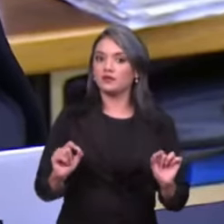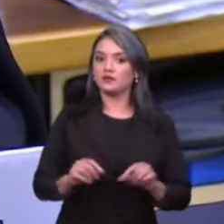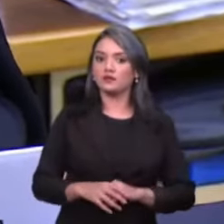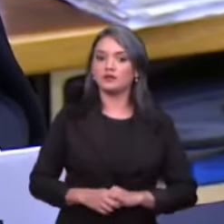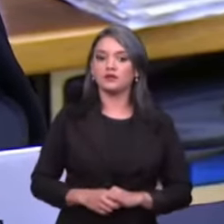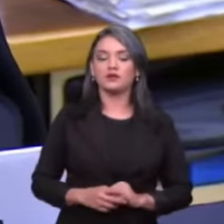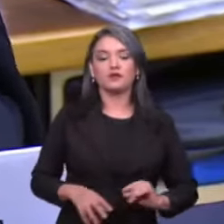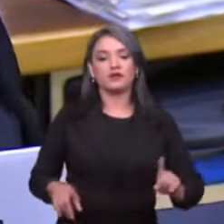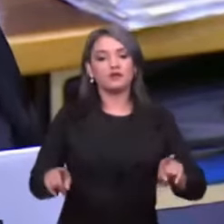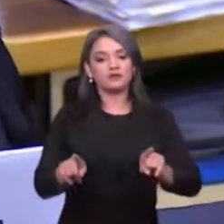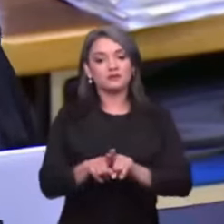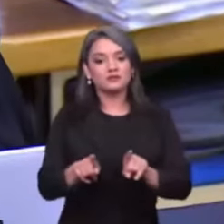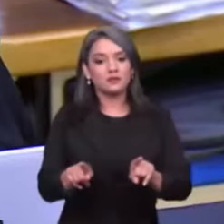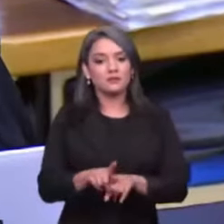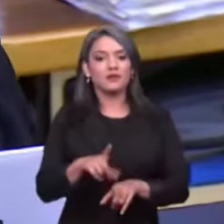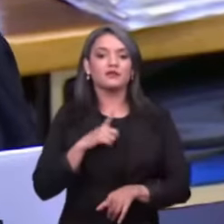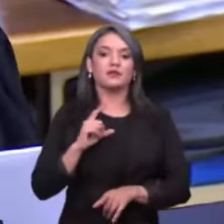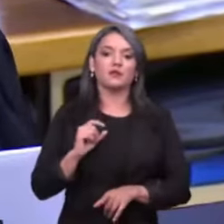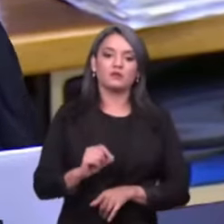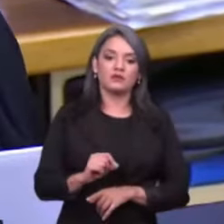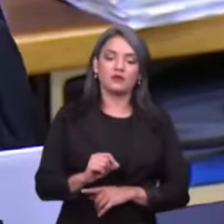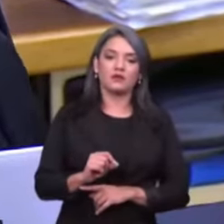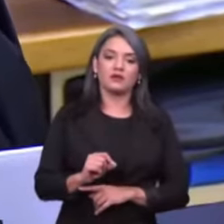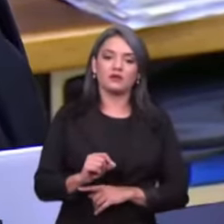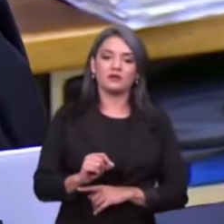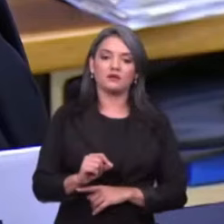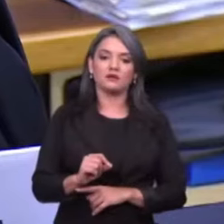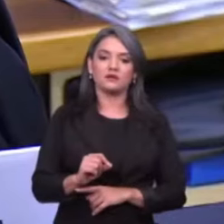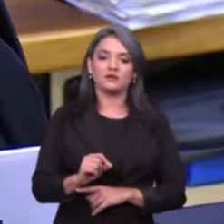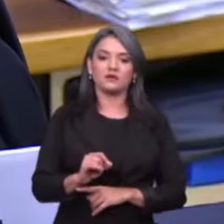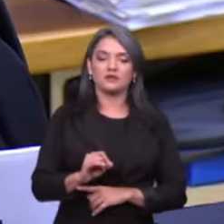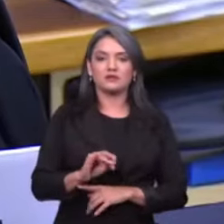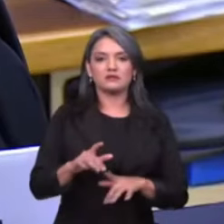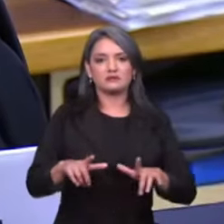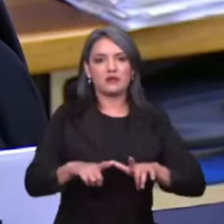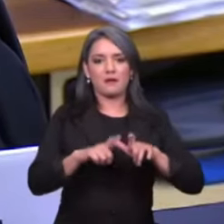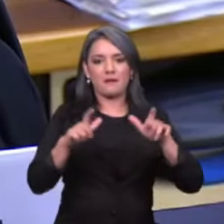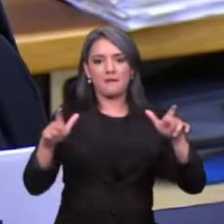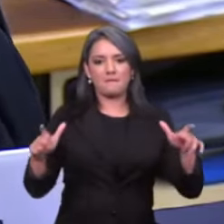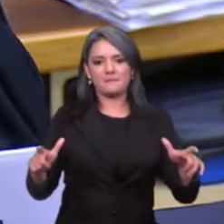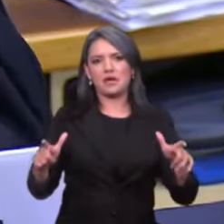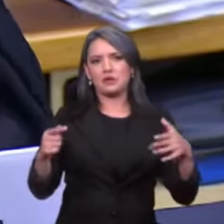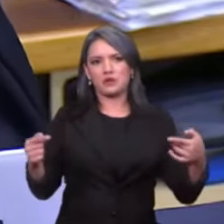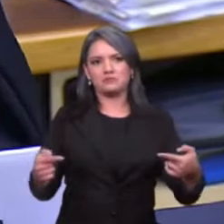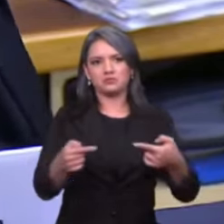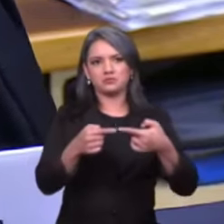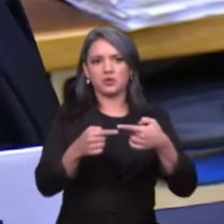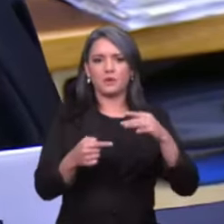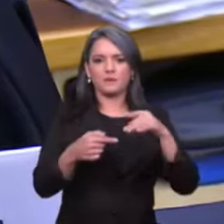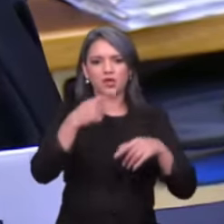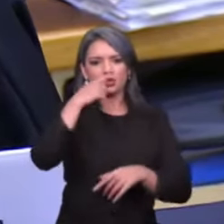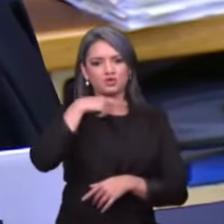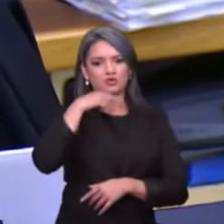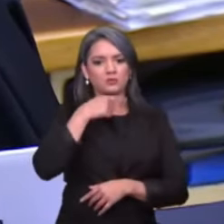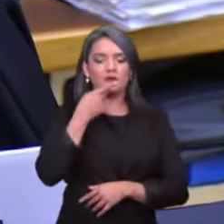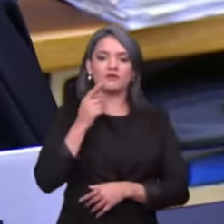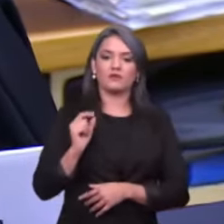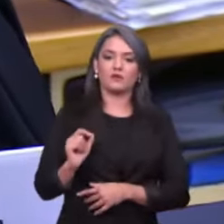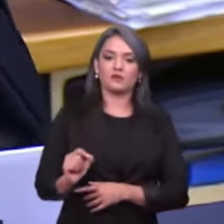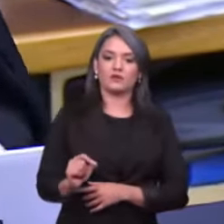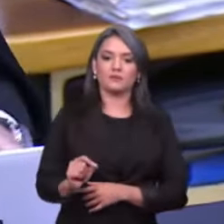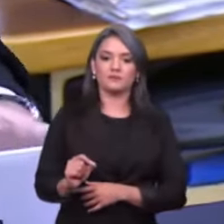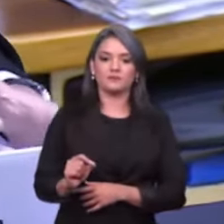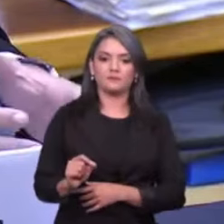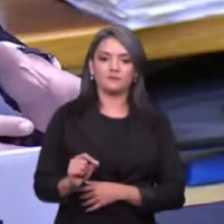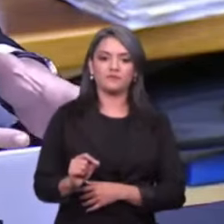ao seguir, se a maioria seguir a questão colocada pelo ministro Gilmar, o que também não permite que a